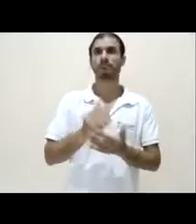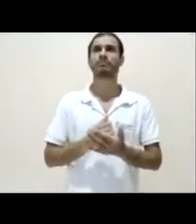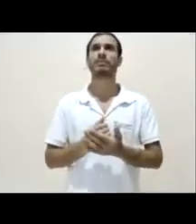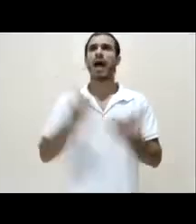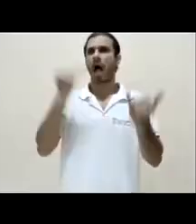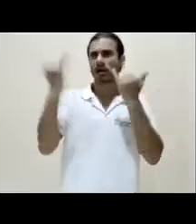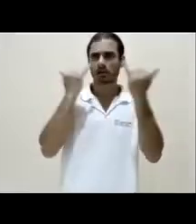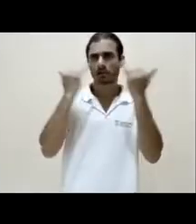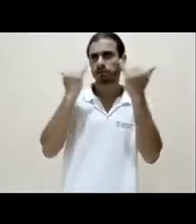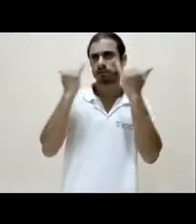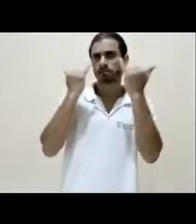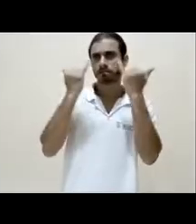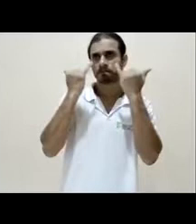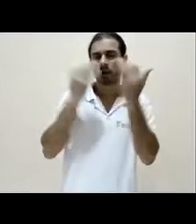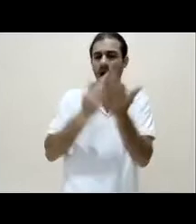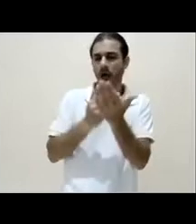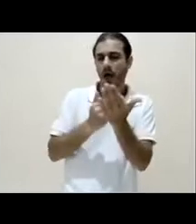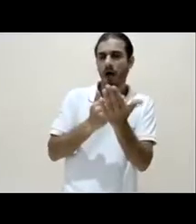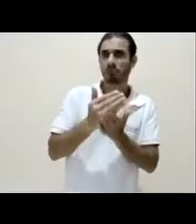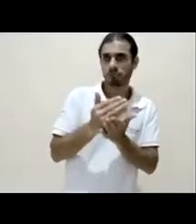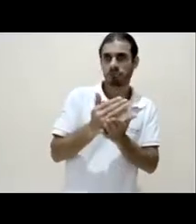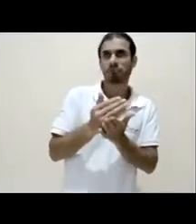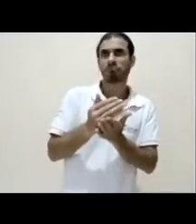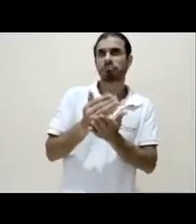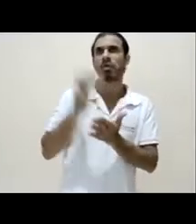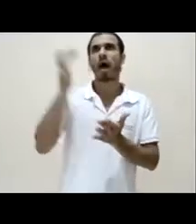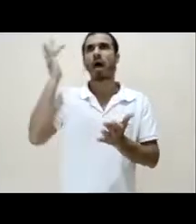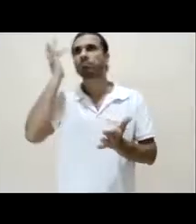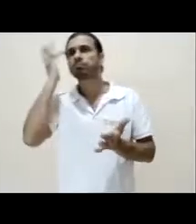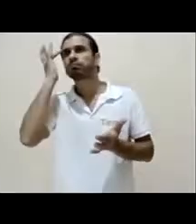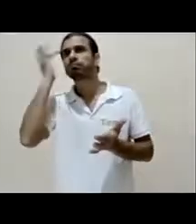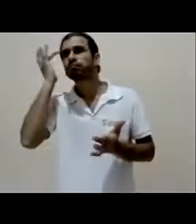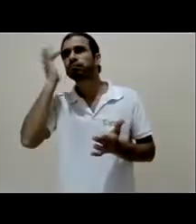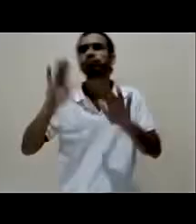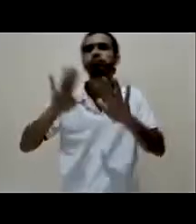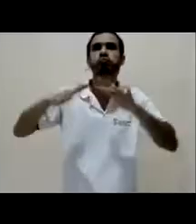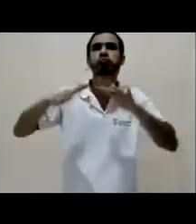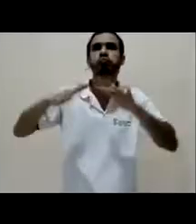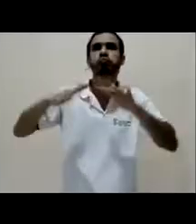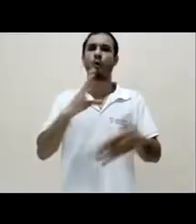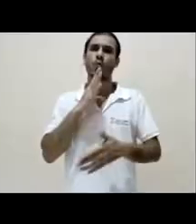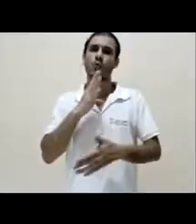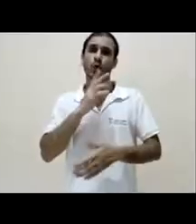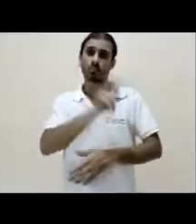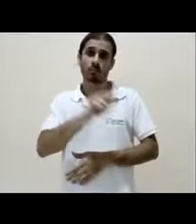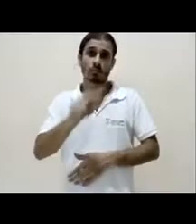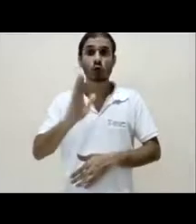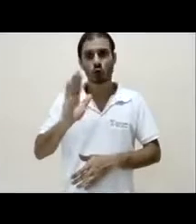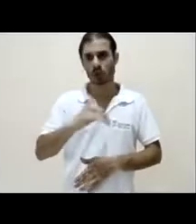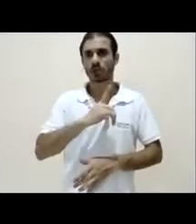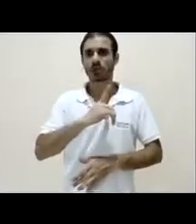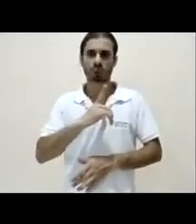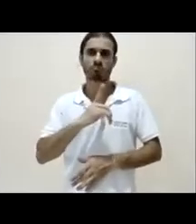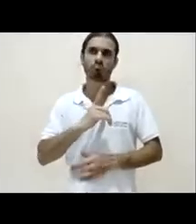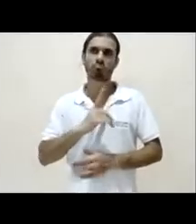as noções, o conhecimento, o que o professor já tem, porque essa investigação, né, a gente tem que